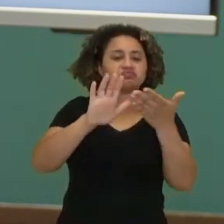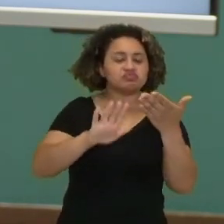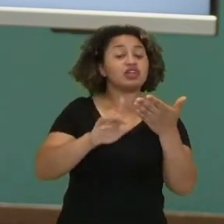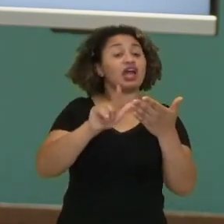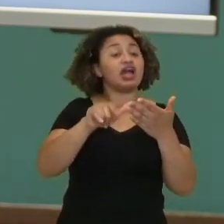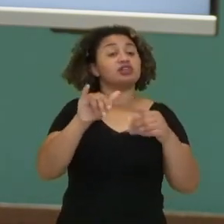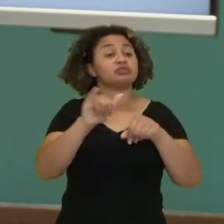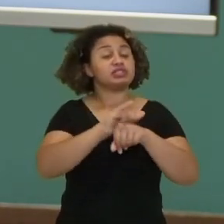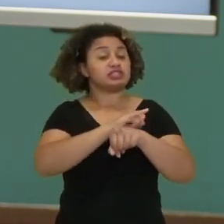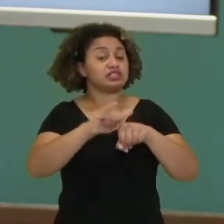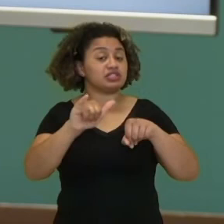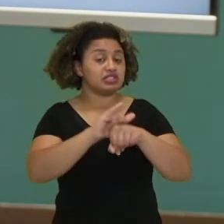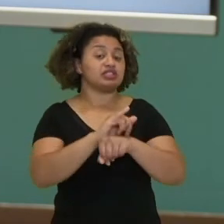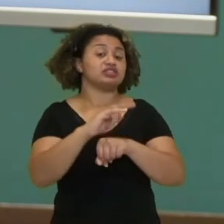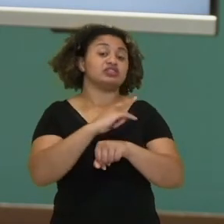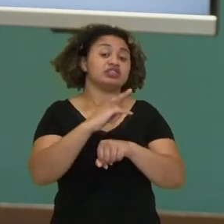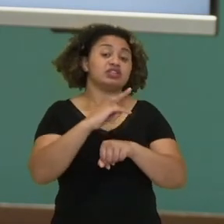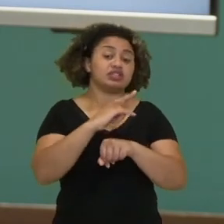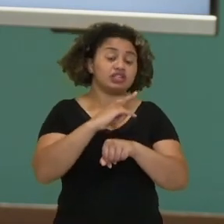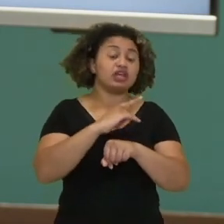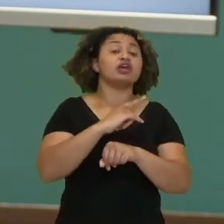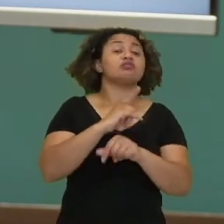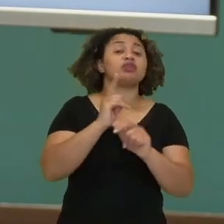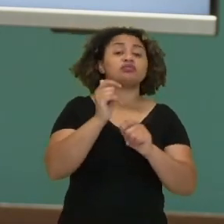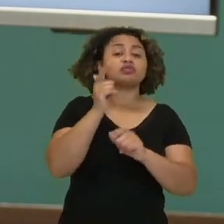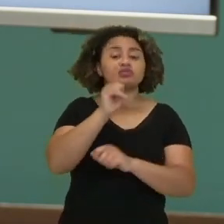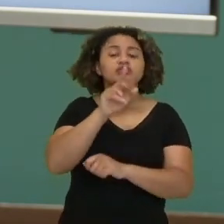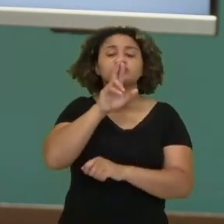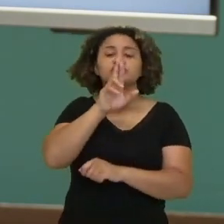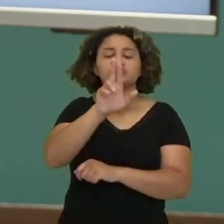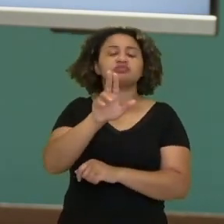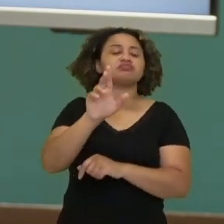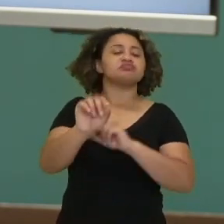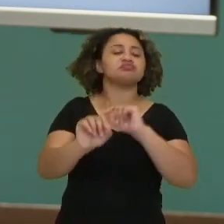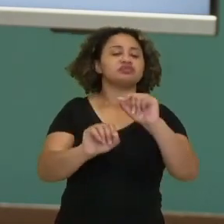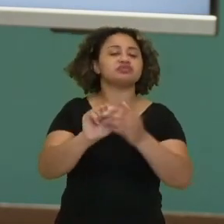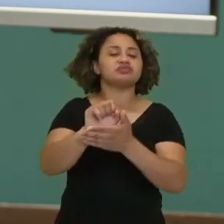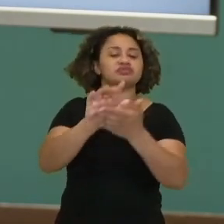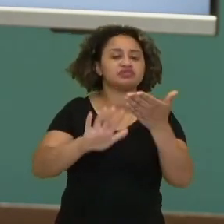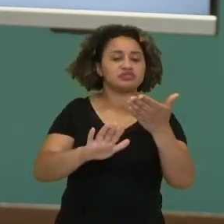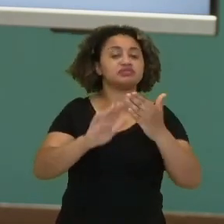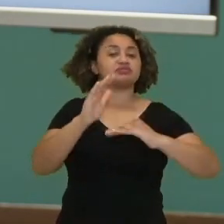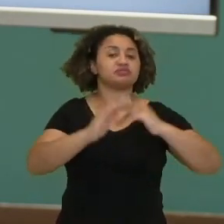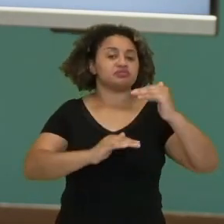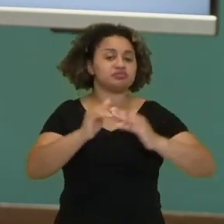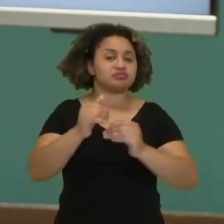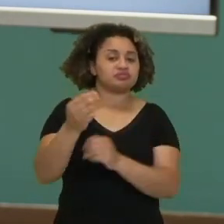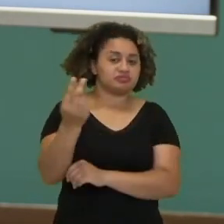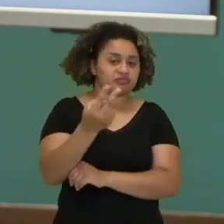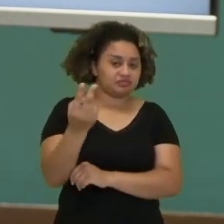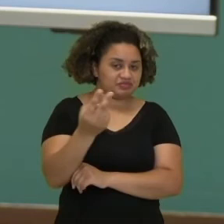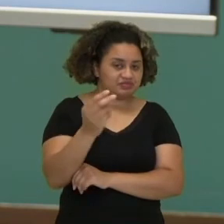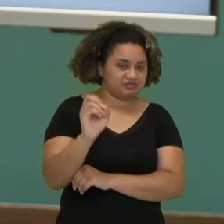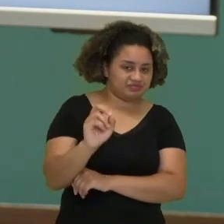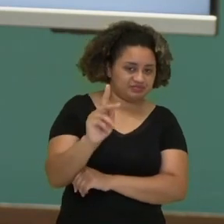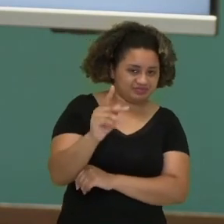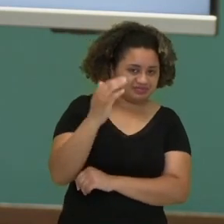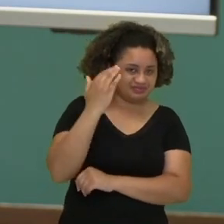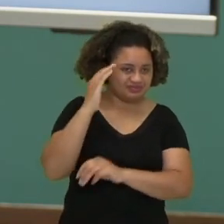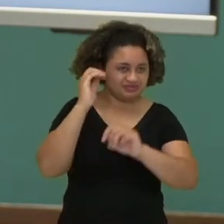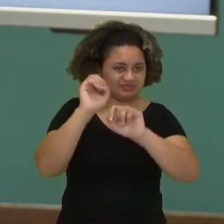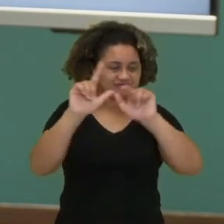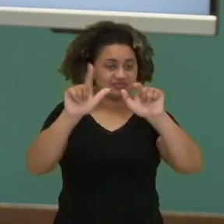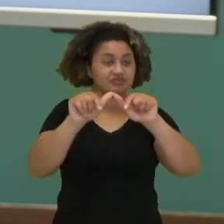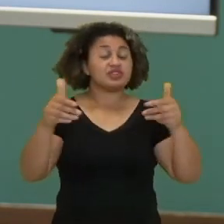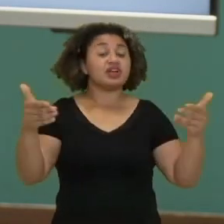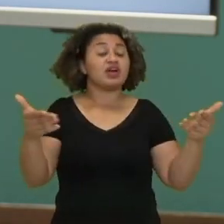uma das maneiras que podemos resolver o nosso praticando 2. Tudo bem? Então,